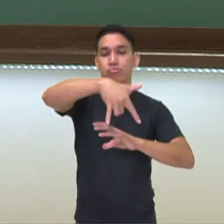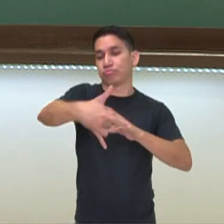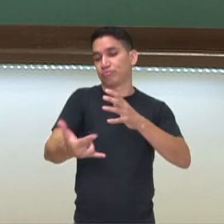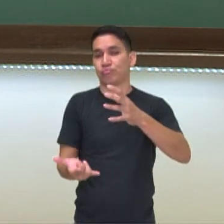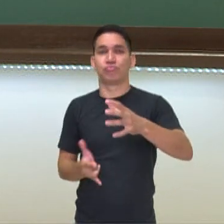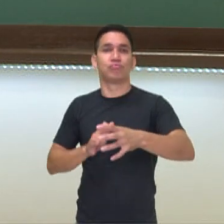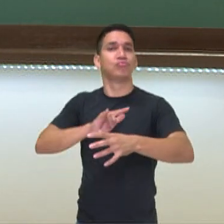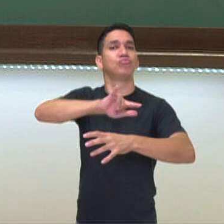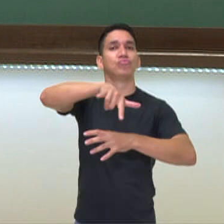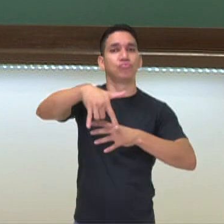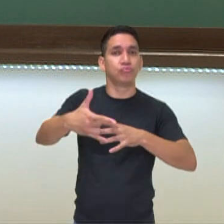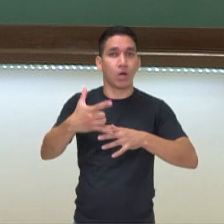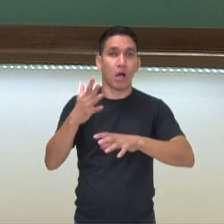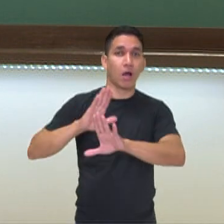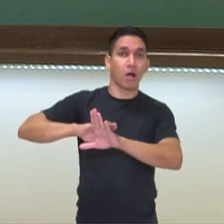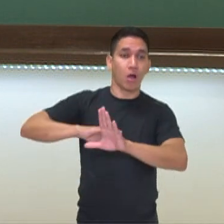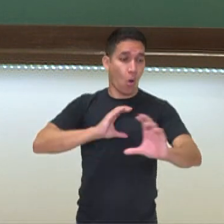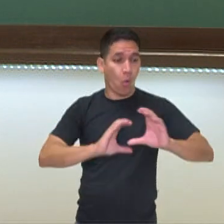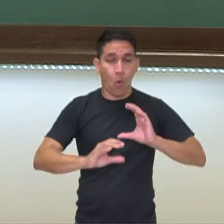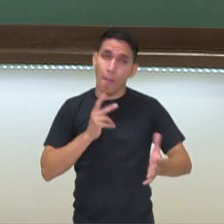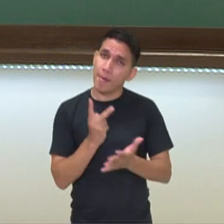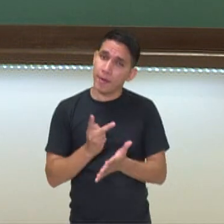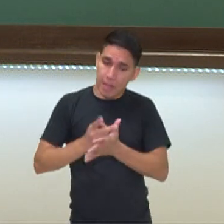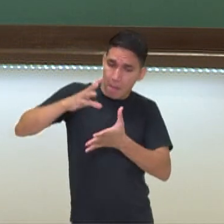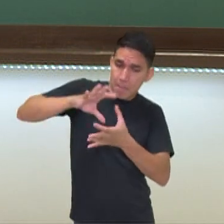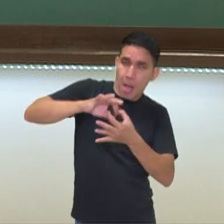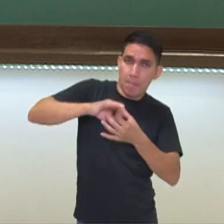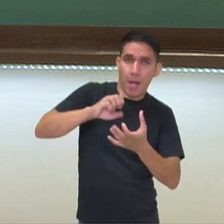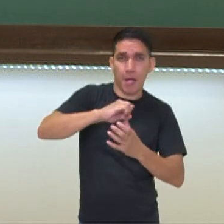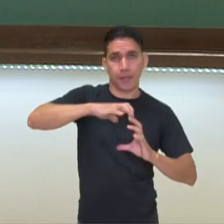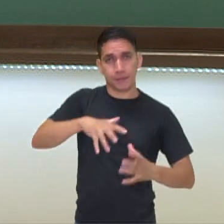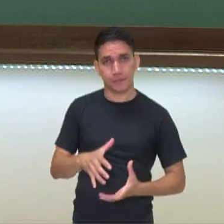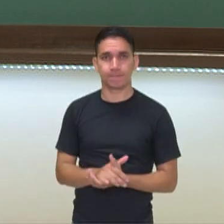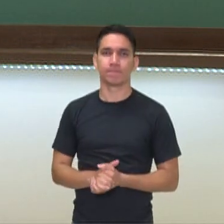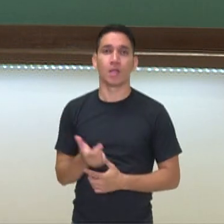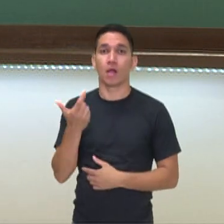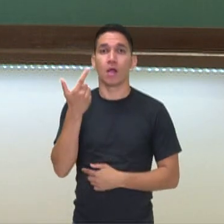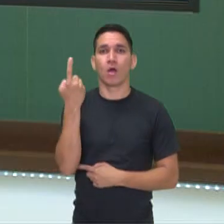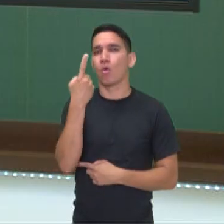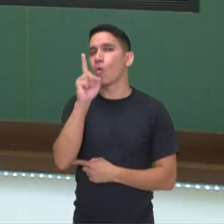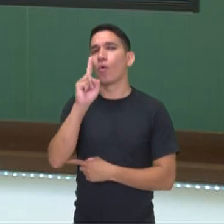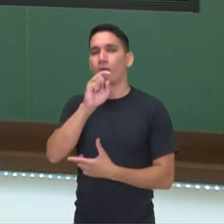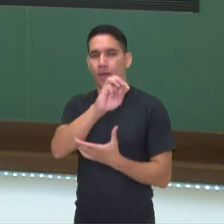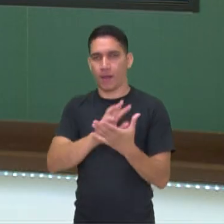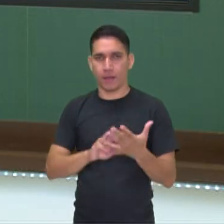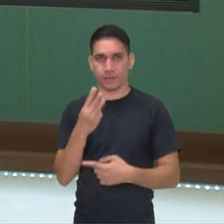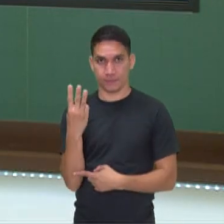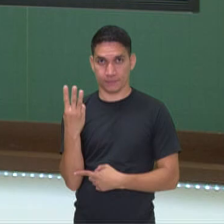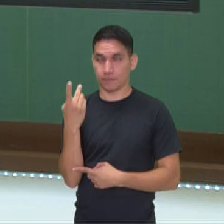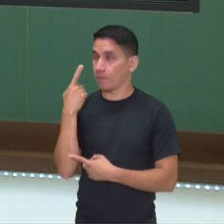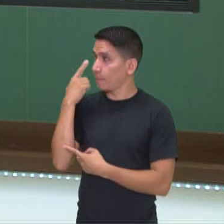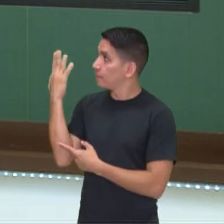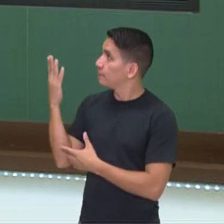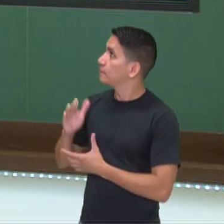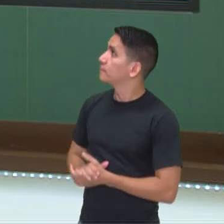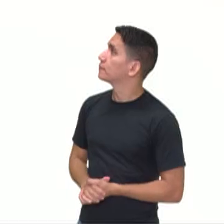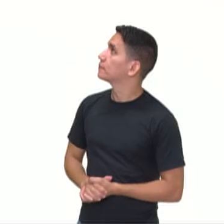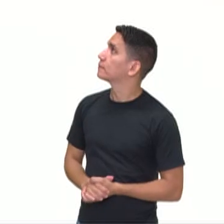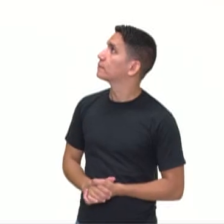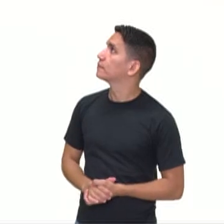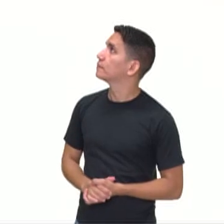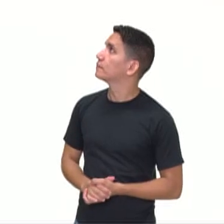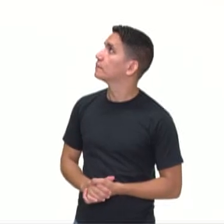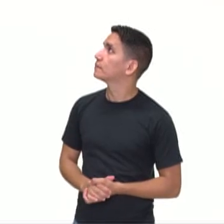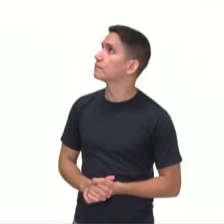que têm essa comunicação constante com a Terra. Agora vamos para a nossa terceira atividade. Olha na tela o que vai aparecer para você,